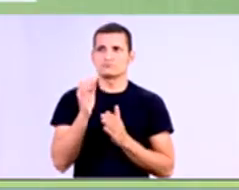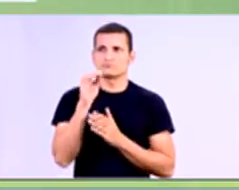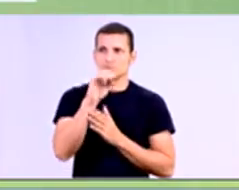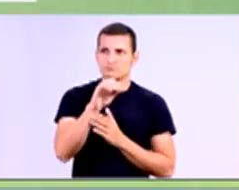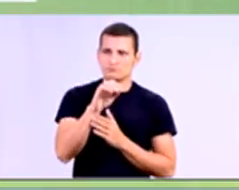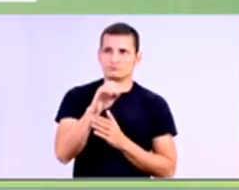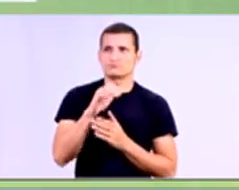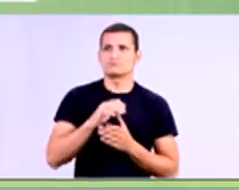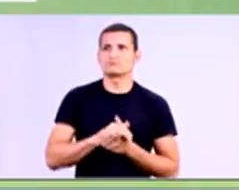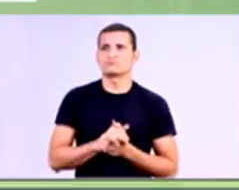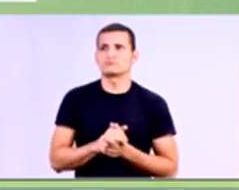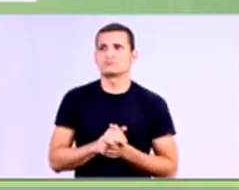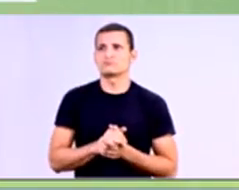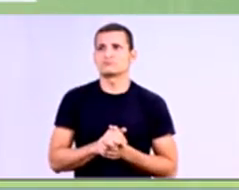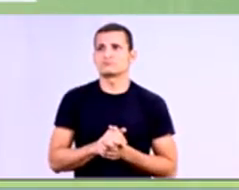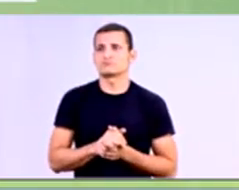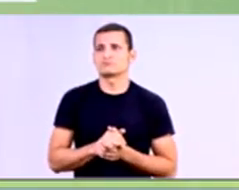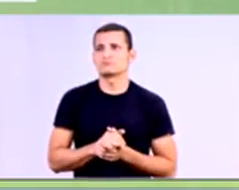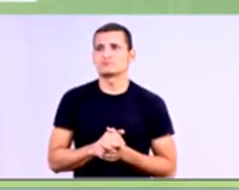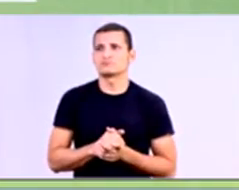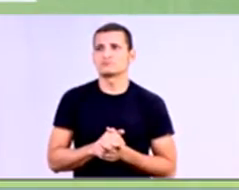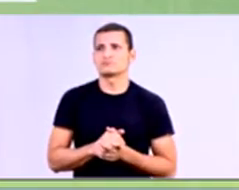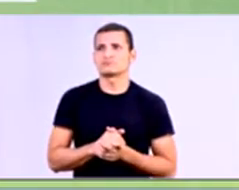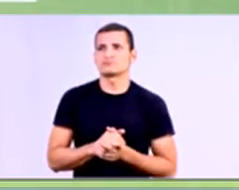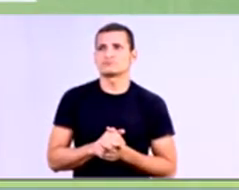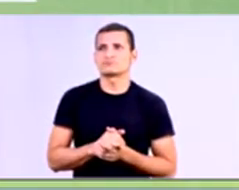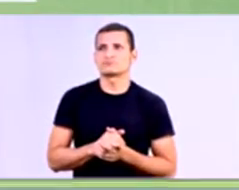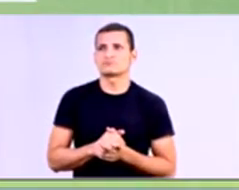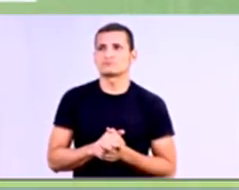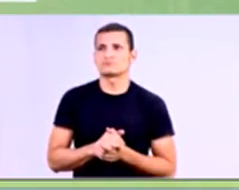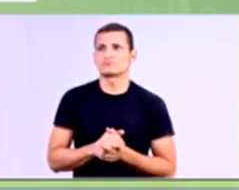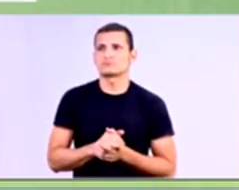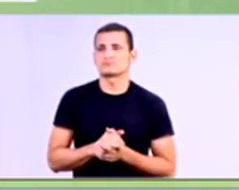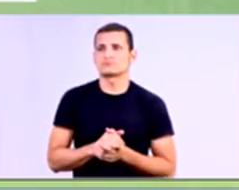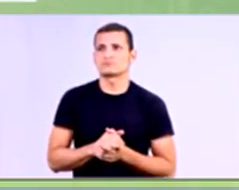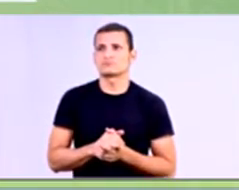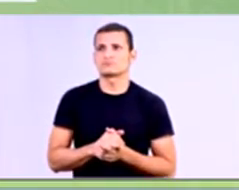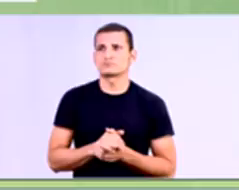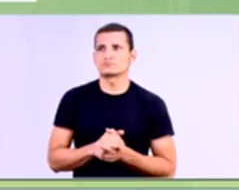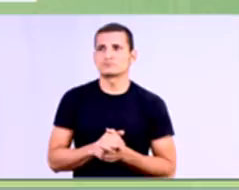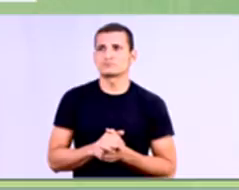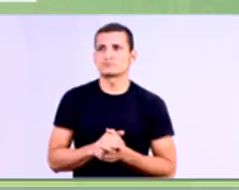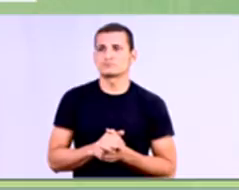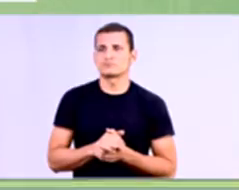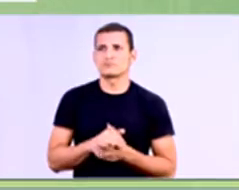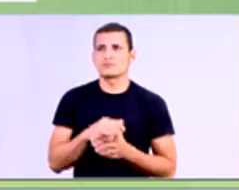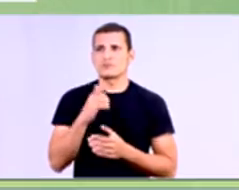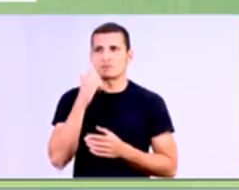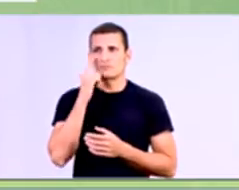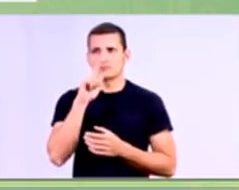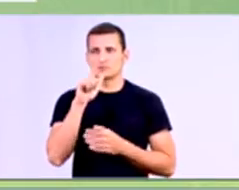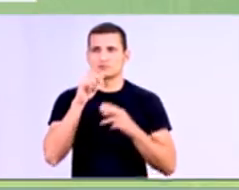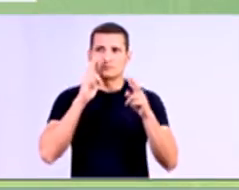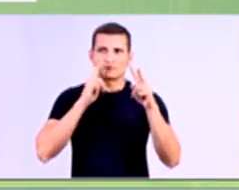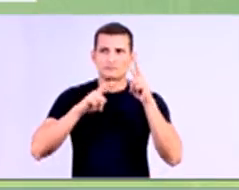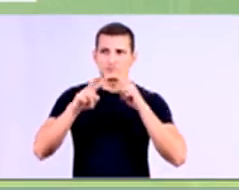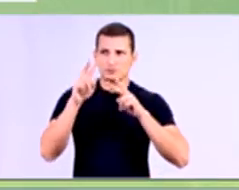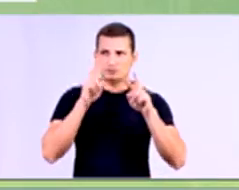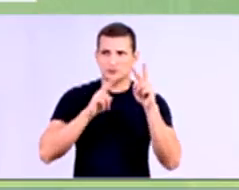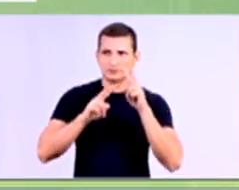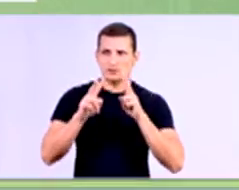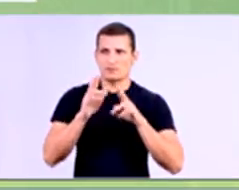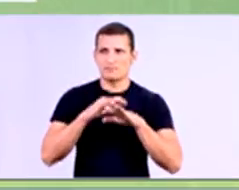estereotipo para quê? Para eu trabalhar com a informação e entender, conseguir visualizar de forma